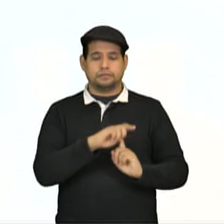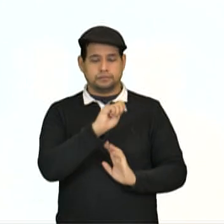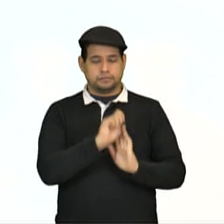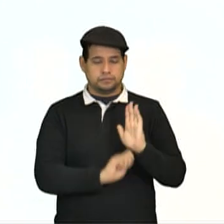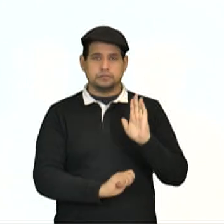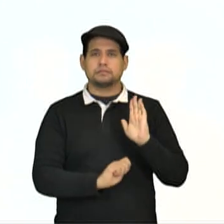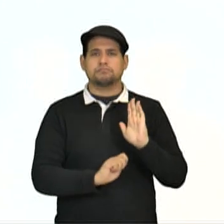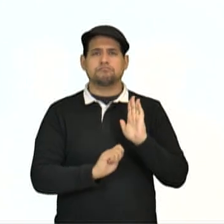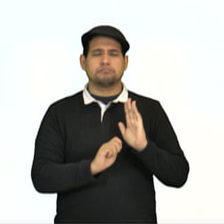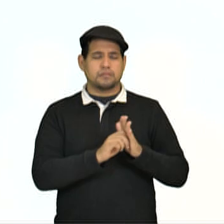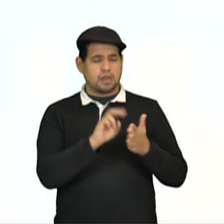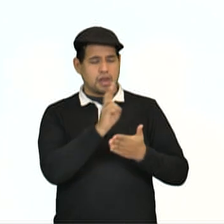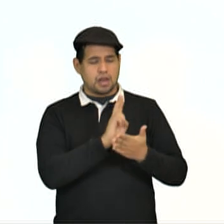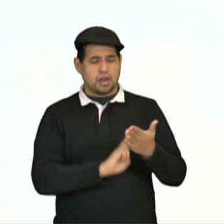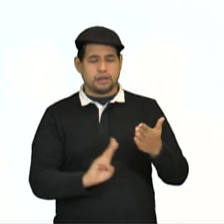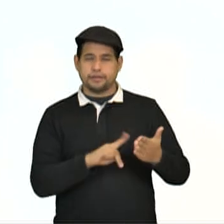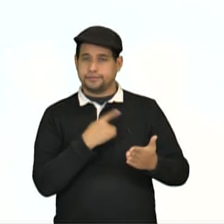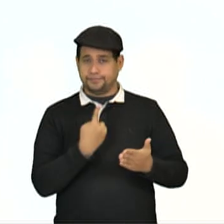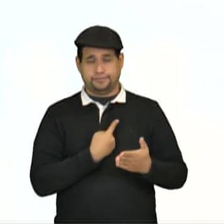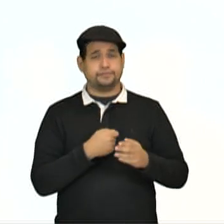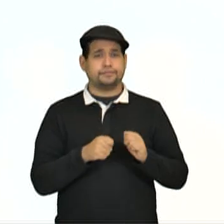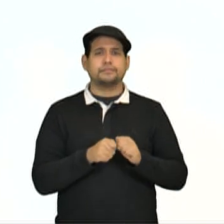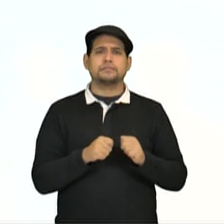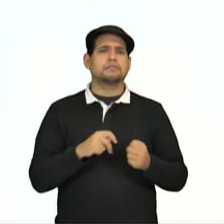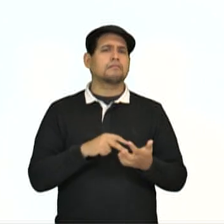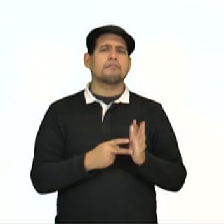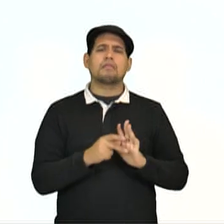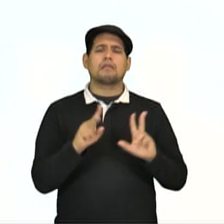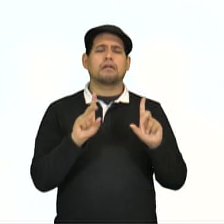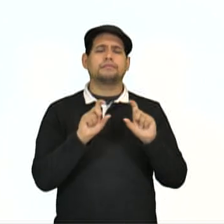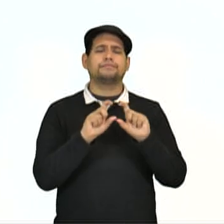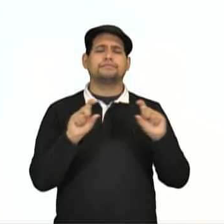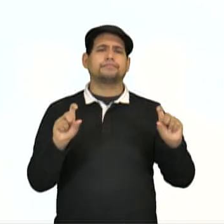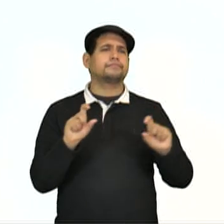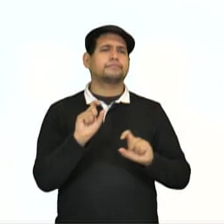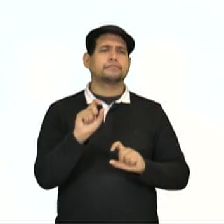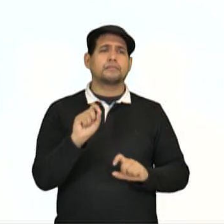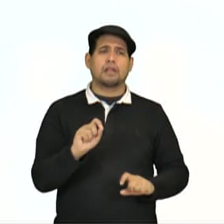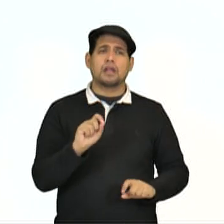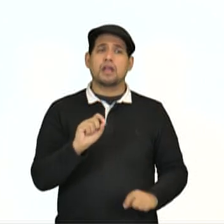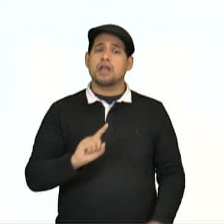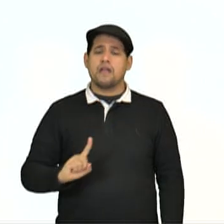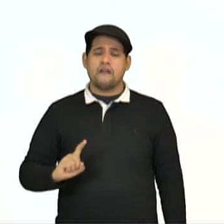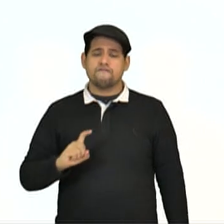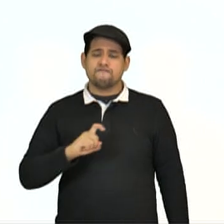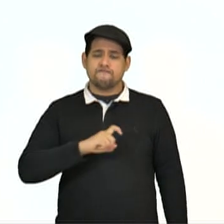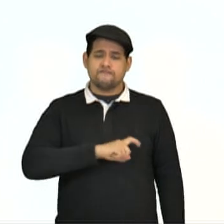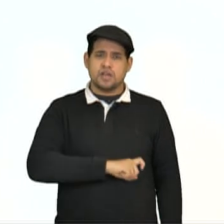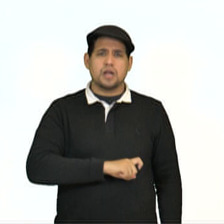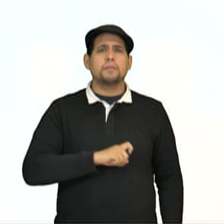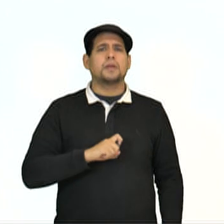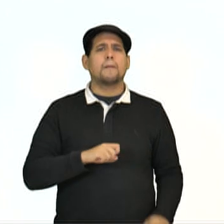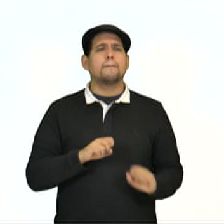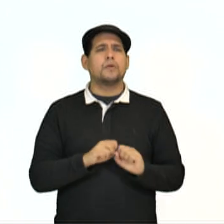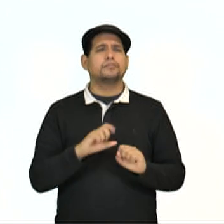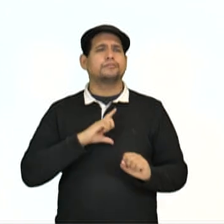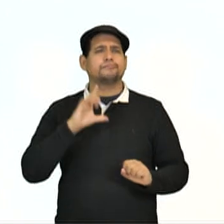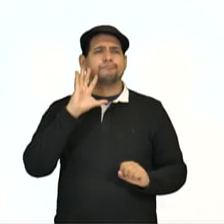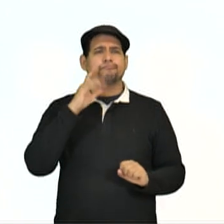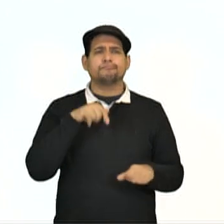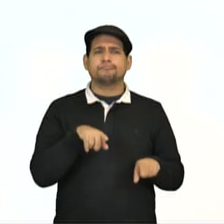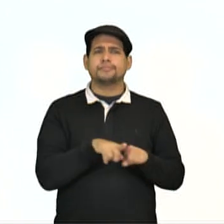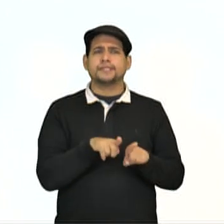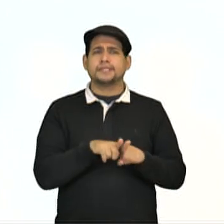texto dessa leitura que nós vamos fazer, que tem como título: Verme é capaz de regenerar